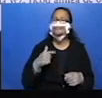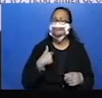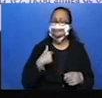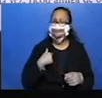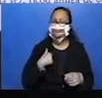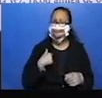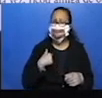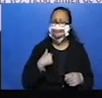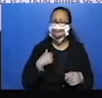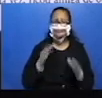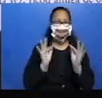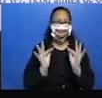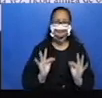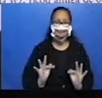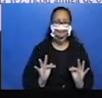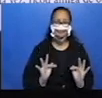ideia.